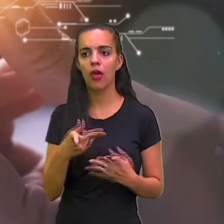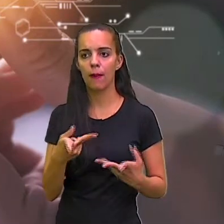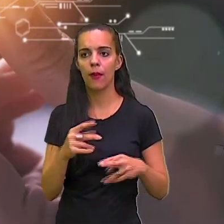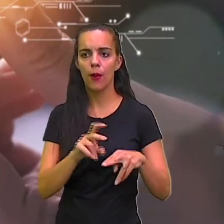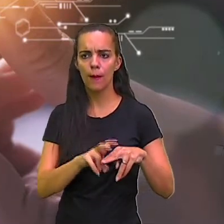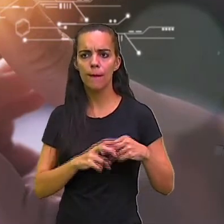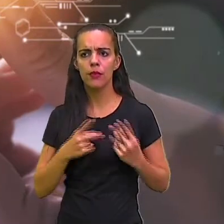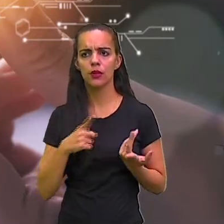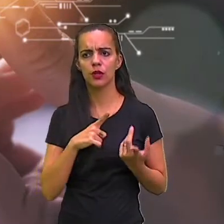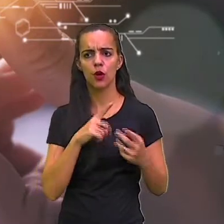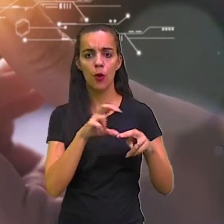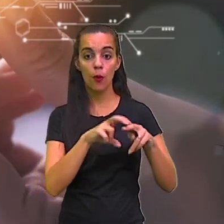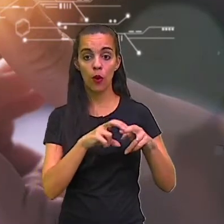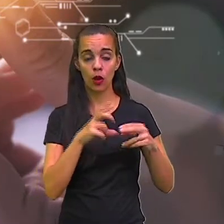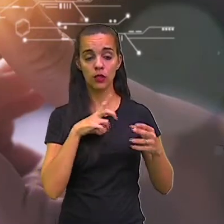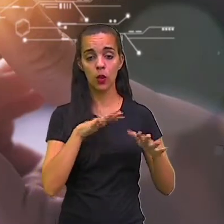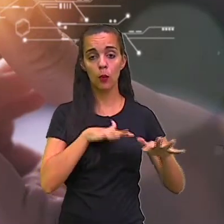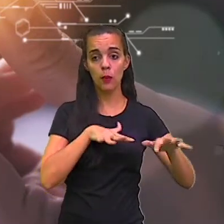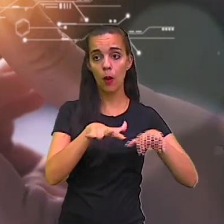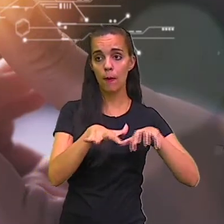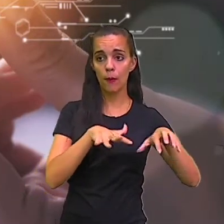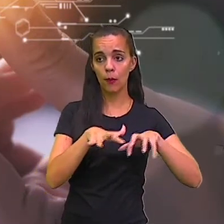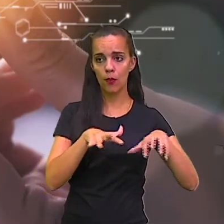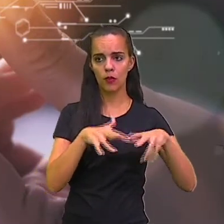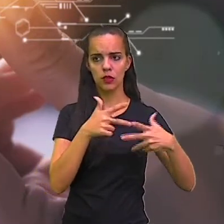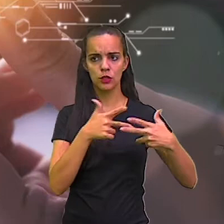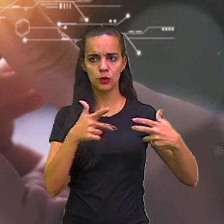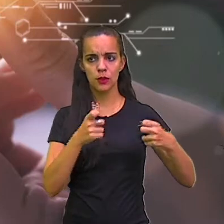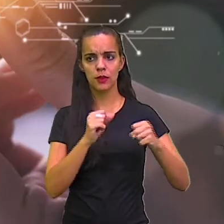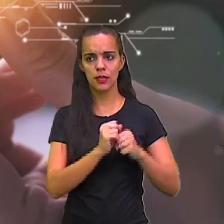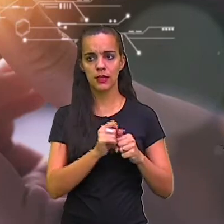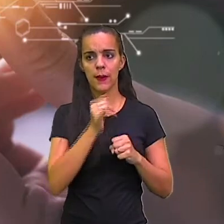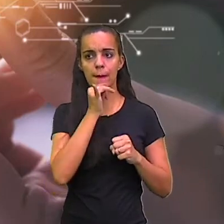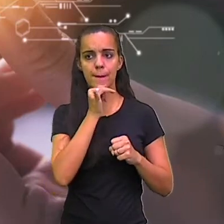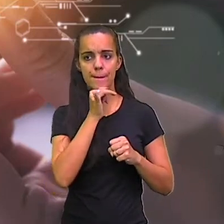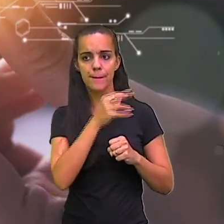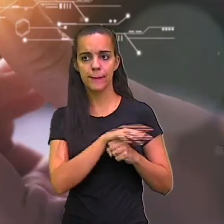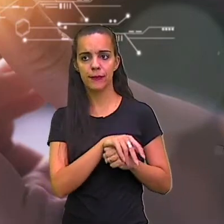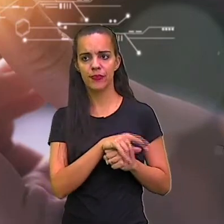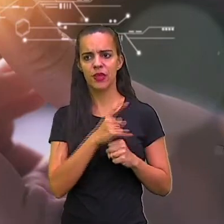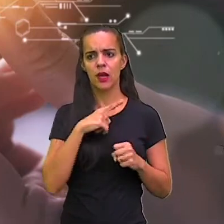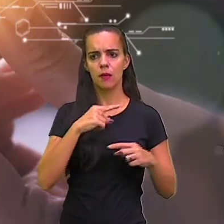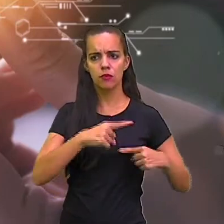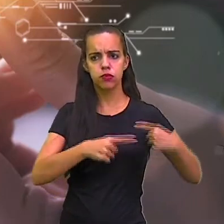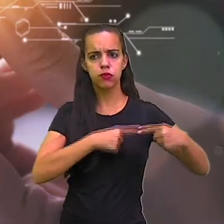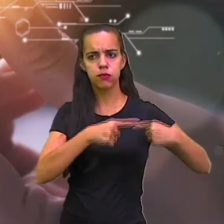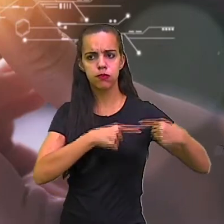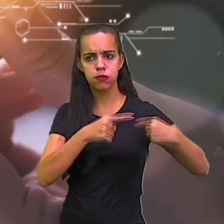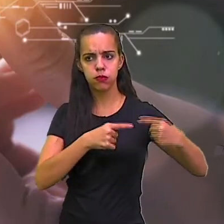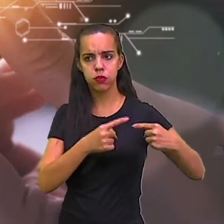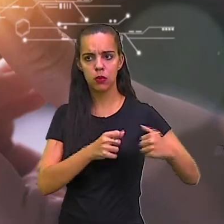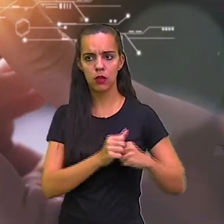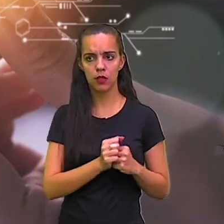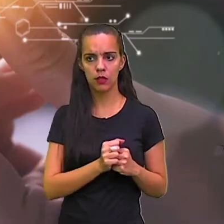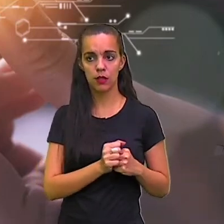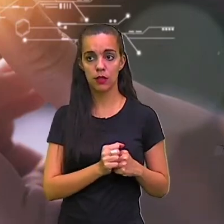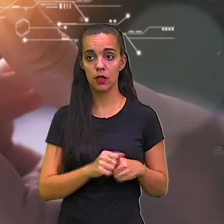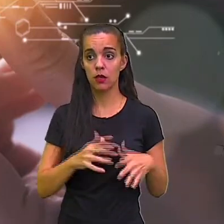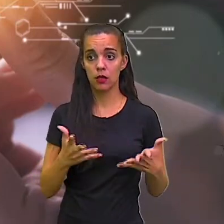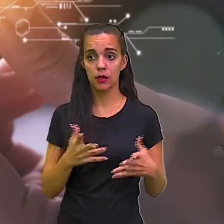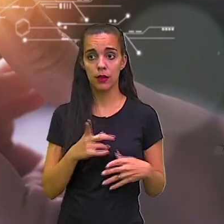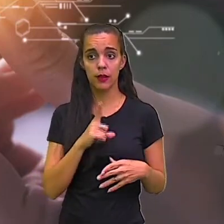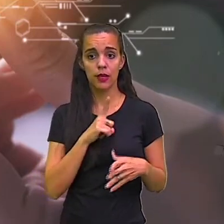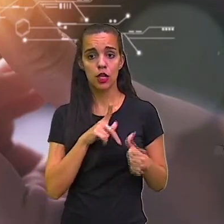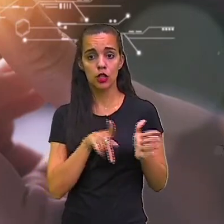elétrica é movimentando a roda de um aparelho conhecido como dinamômetro